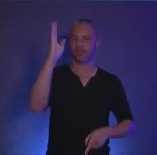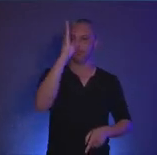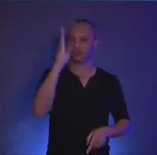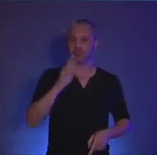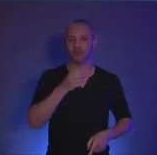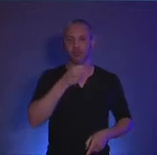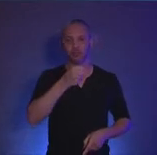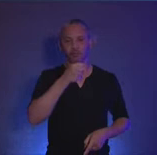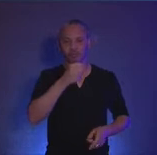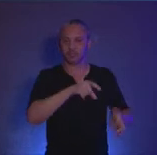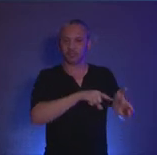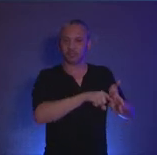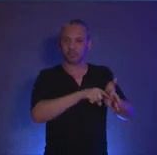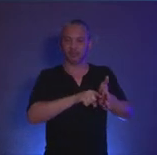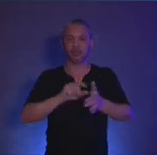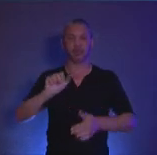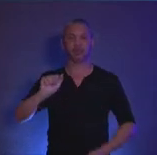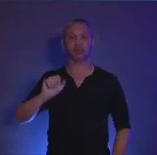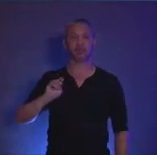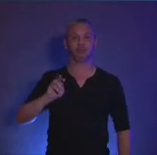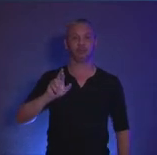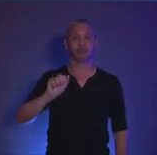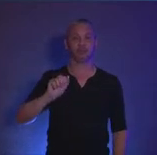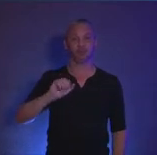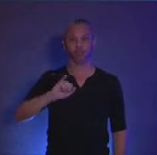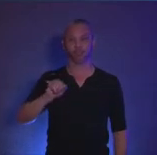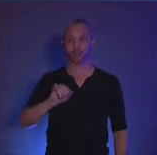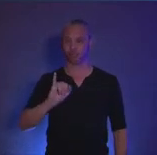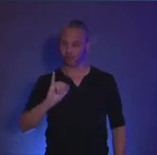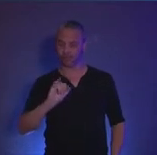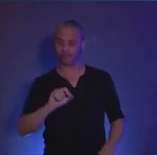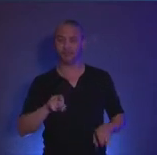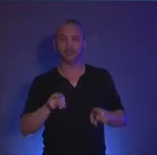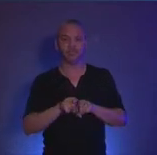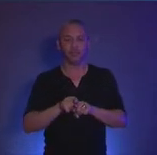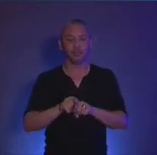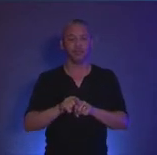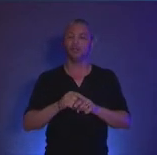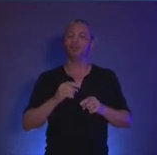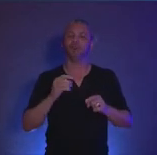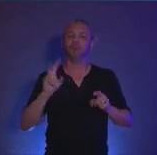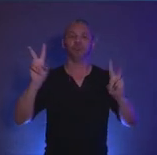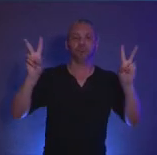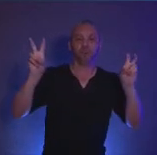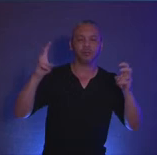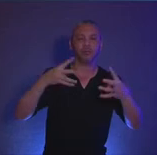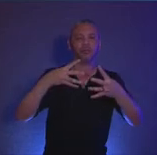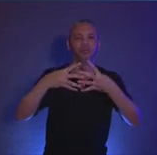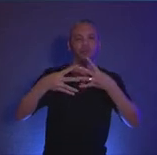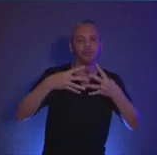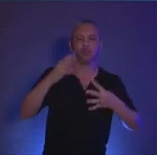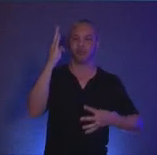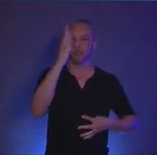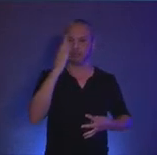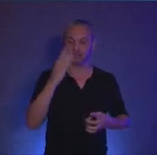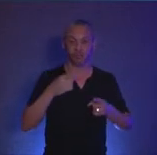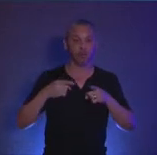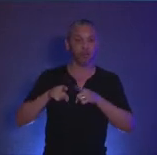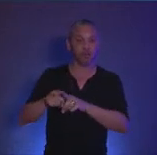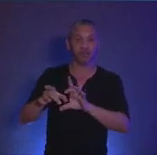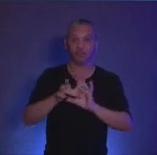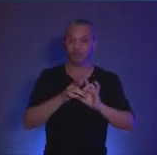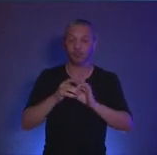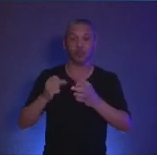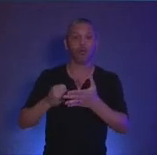Jornalismo Investigativo, a ABRAGE, e a Transparência Brasil, que são duas organizações muito parceiras e alinhadas no ativismo de dados e